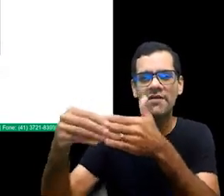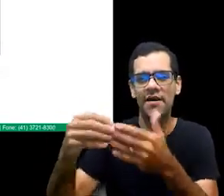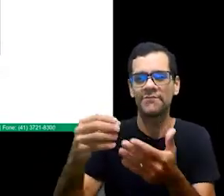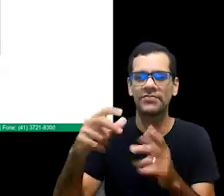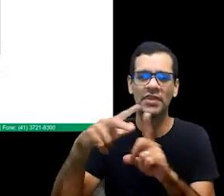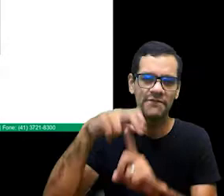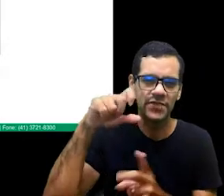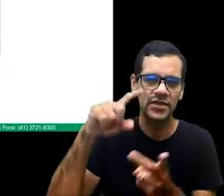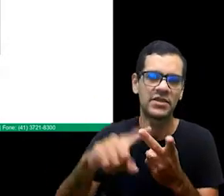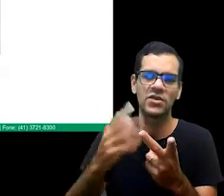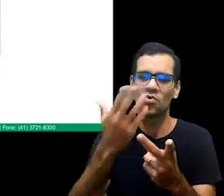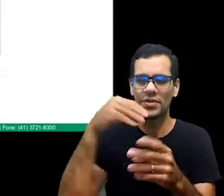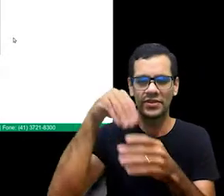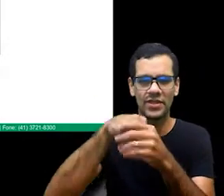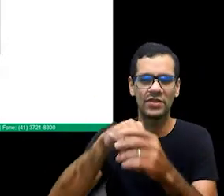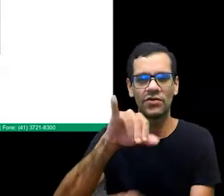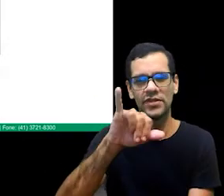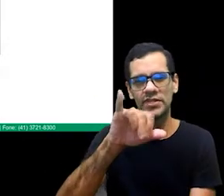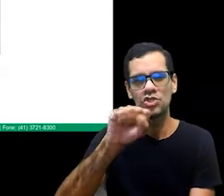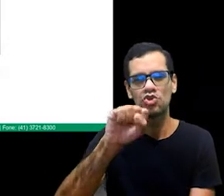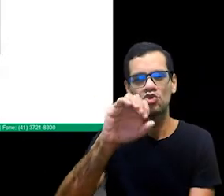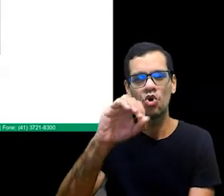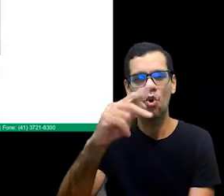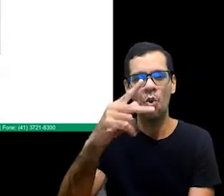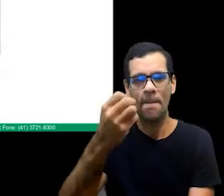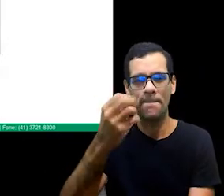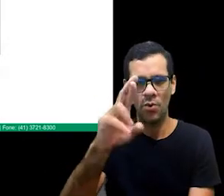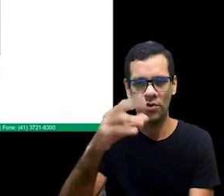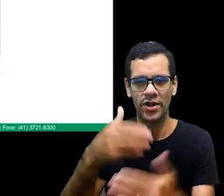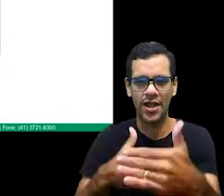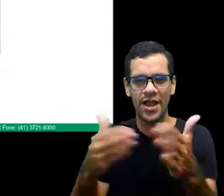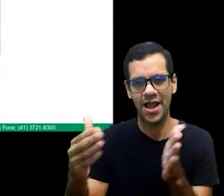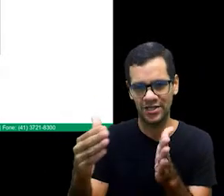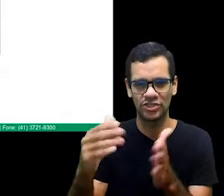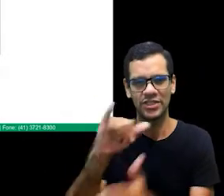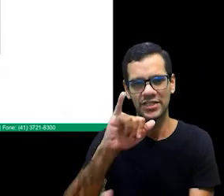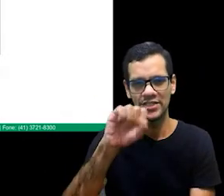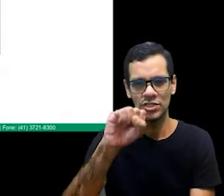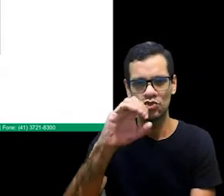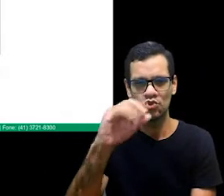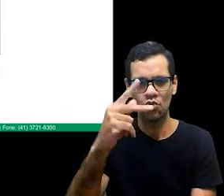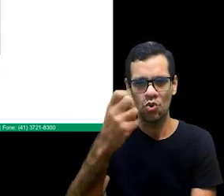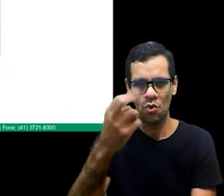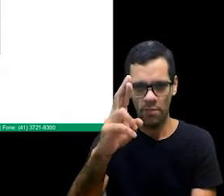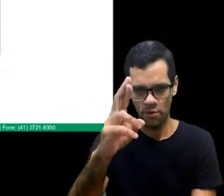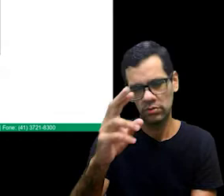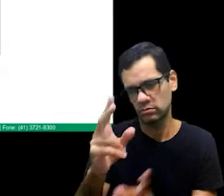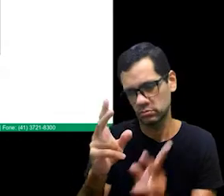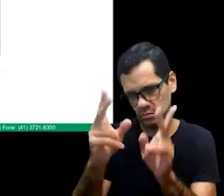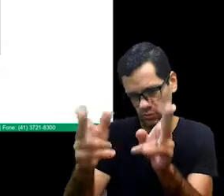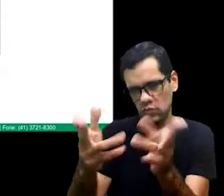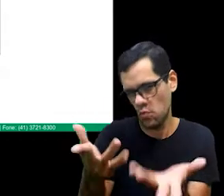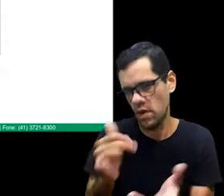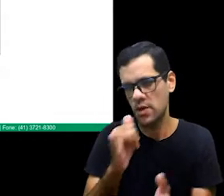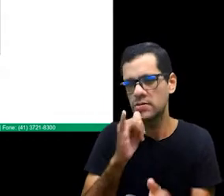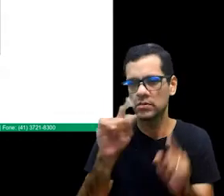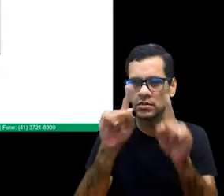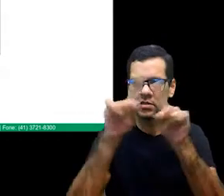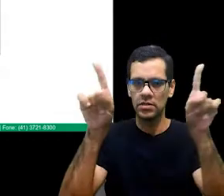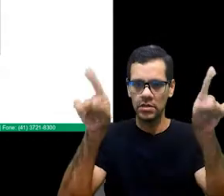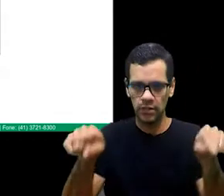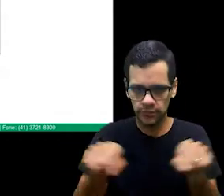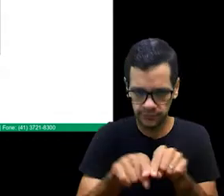um sistema formado por paredes isolantes. Claro que o isopor ele não é um sistema ideal,